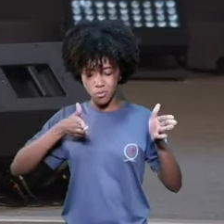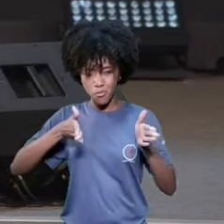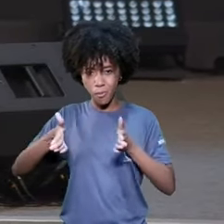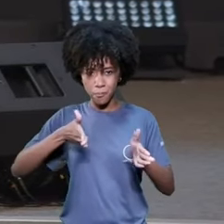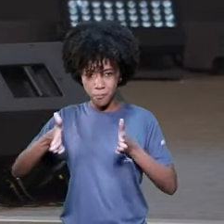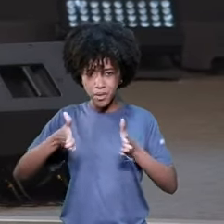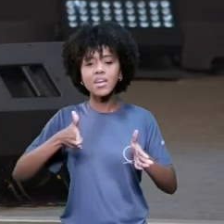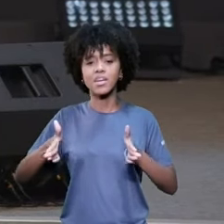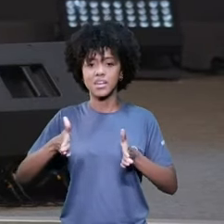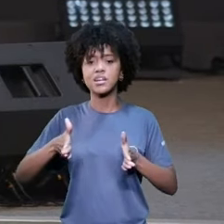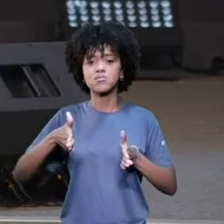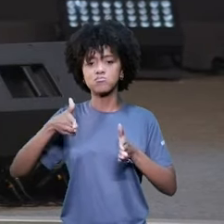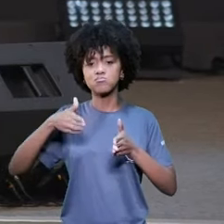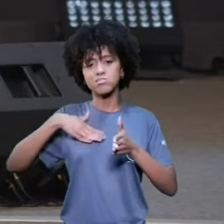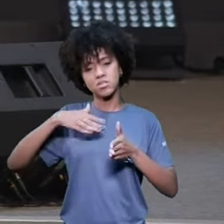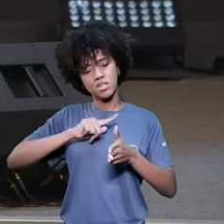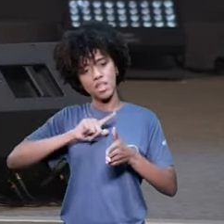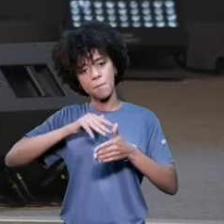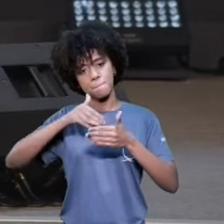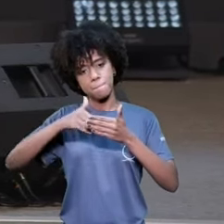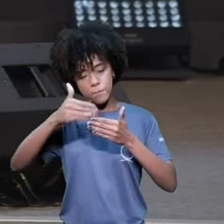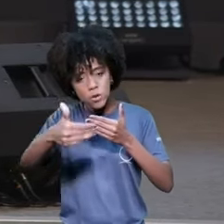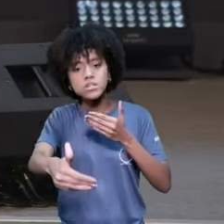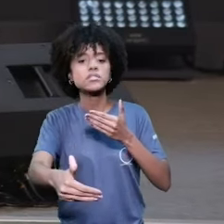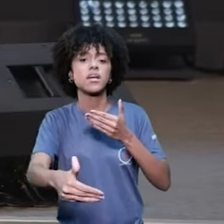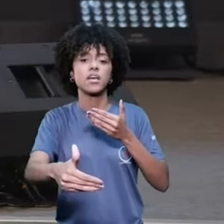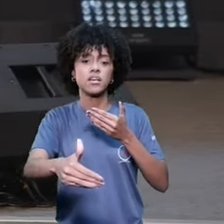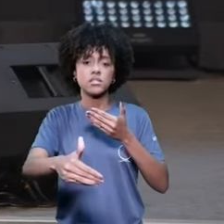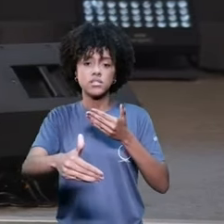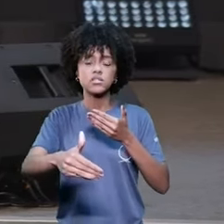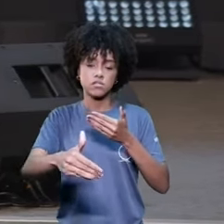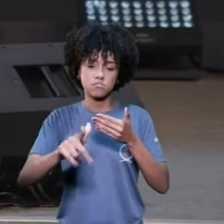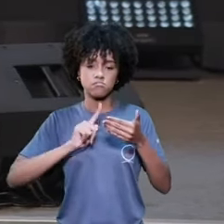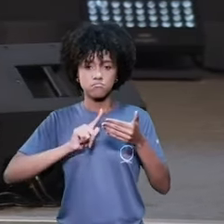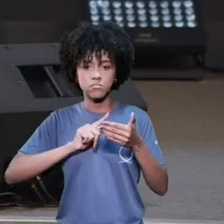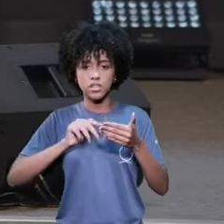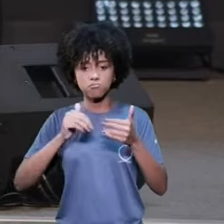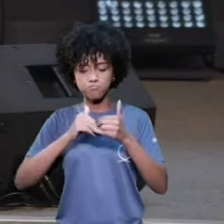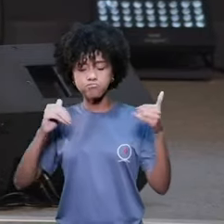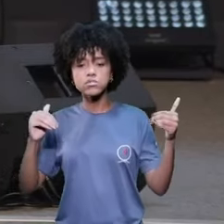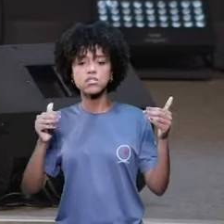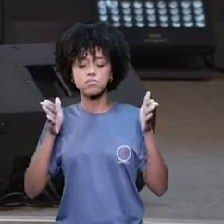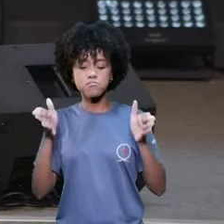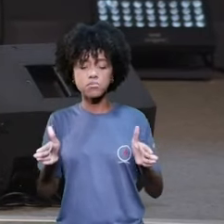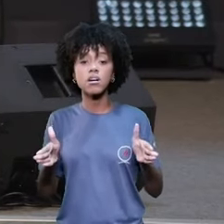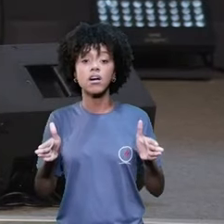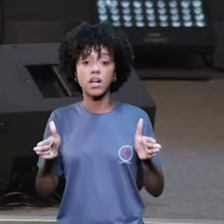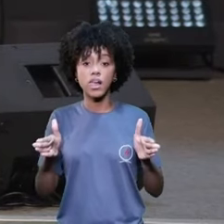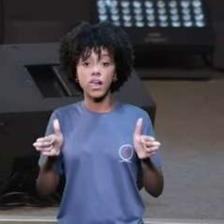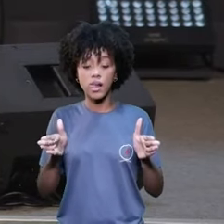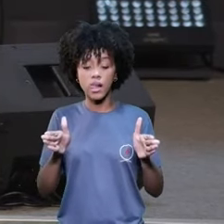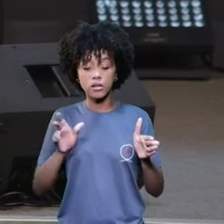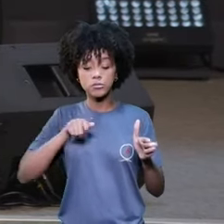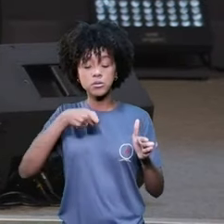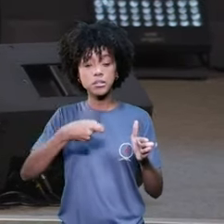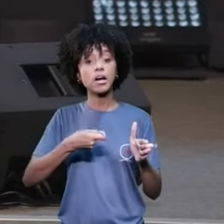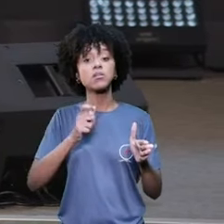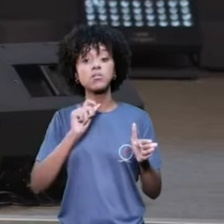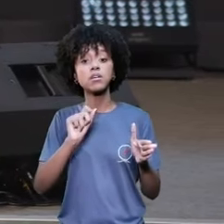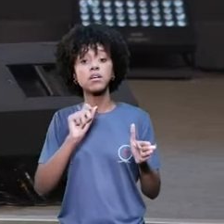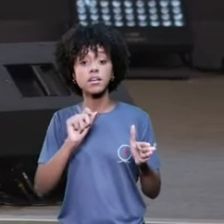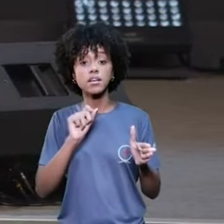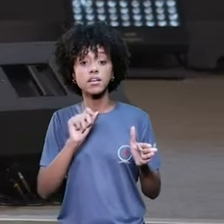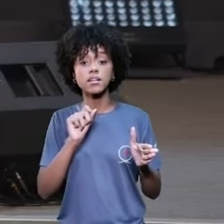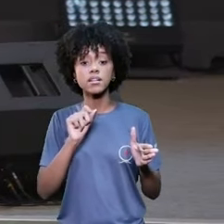existe um hiato, existe um processo, existe um espaço, e eu coloquei um nome nesse processo. Qual é,